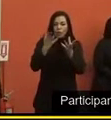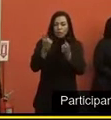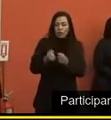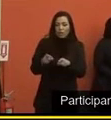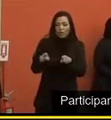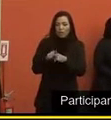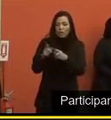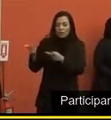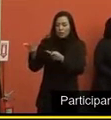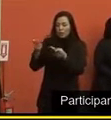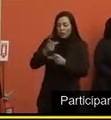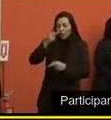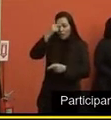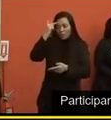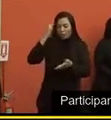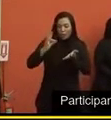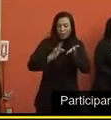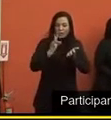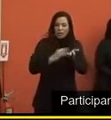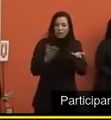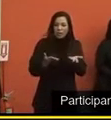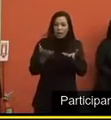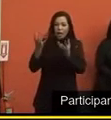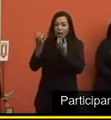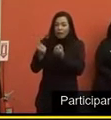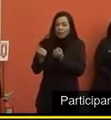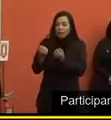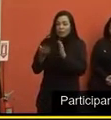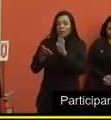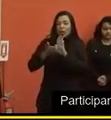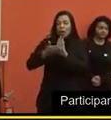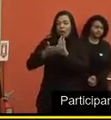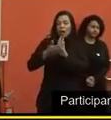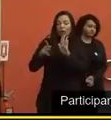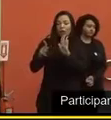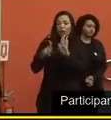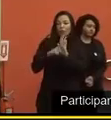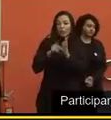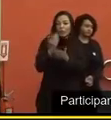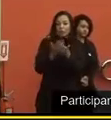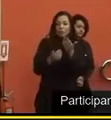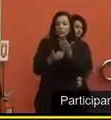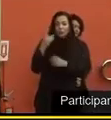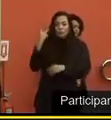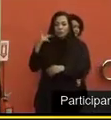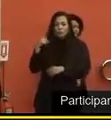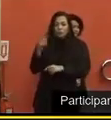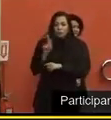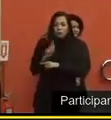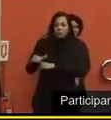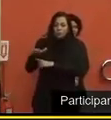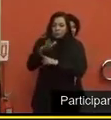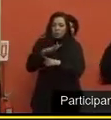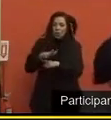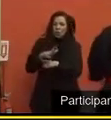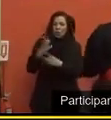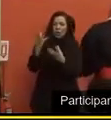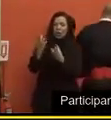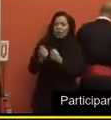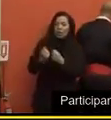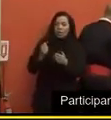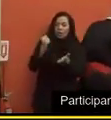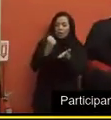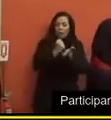convidar os empossados a assiná-lo, recebendo das mãos do Procurador-Geral de Justiça o ato de nomeação e a